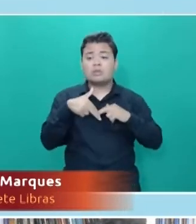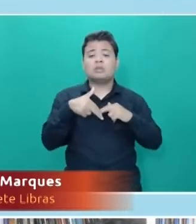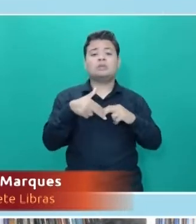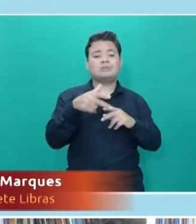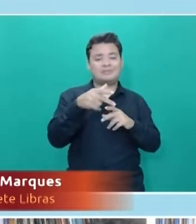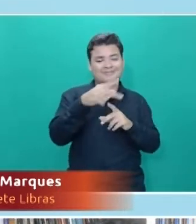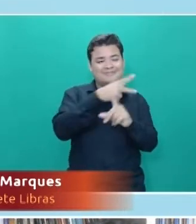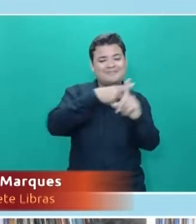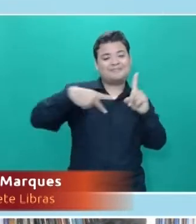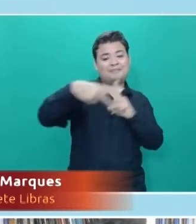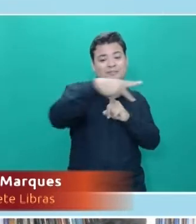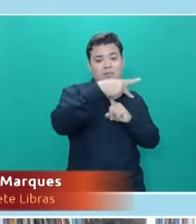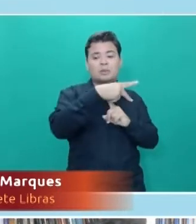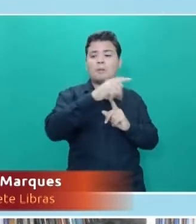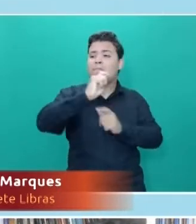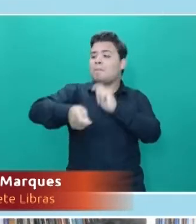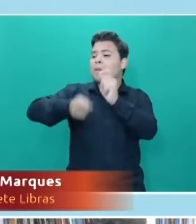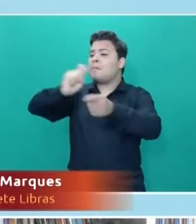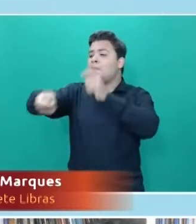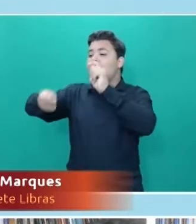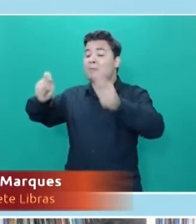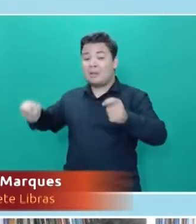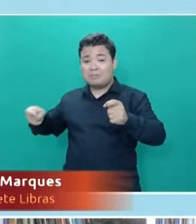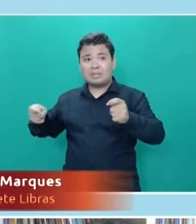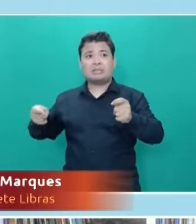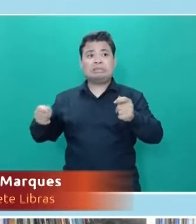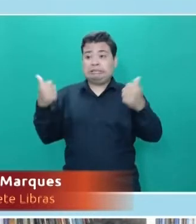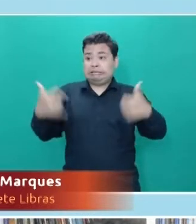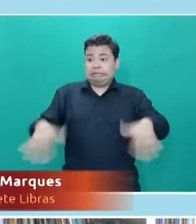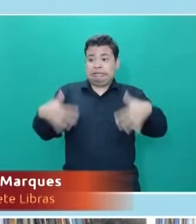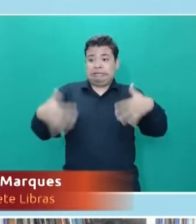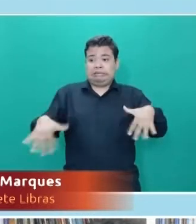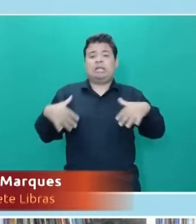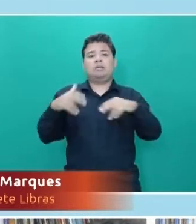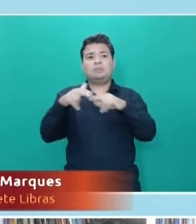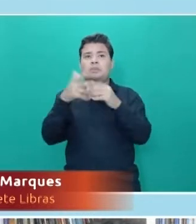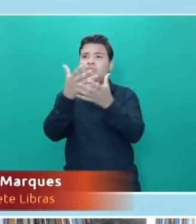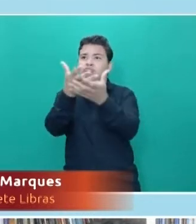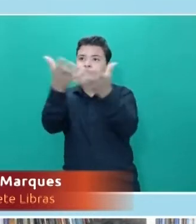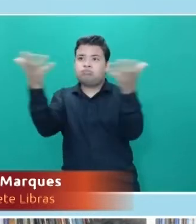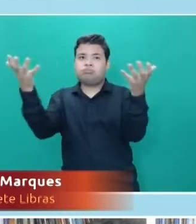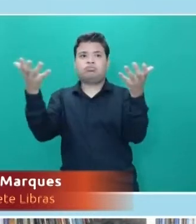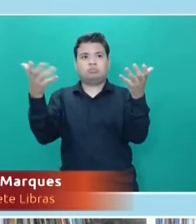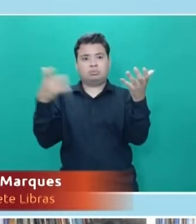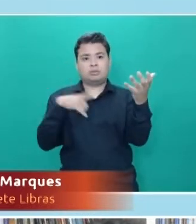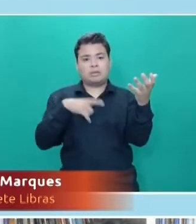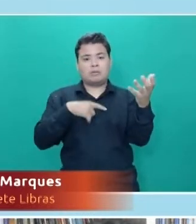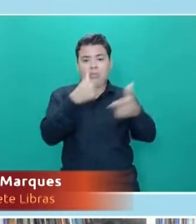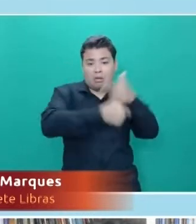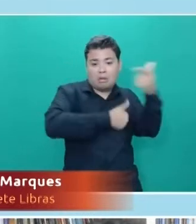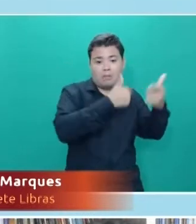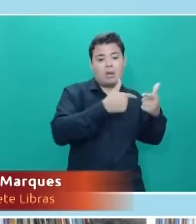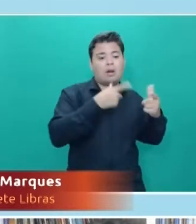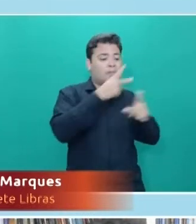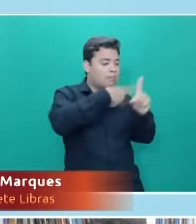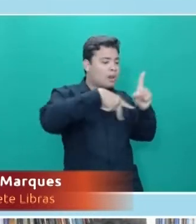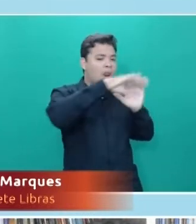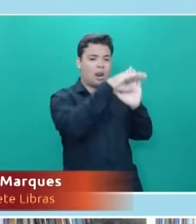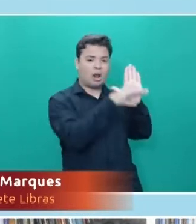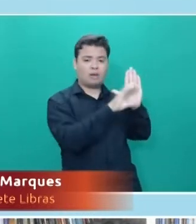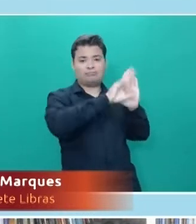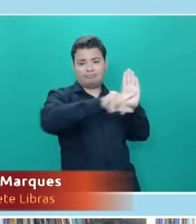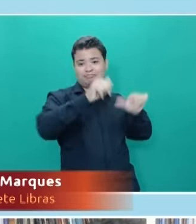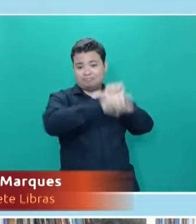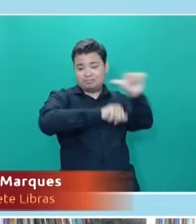sistema, que é o sistema de pagamento de benefícios dessa rede de proteção. Então, de fato, não tem como a gente não enfrentar